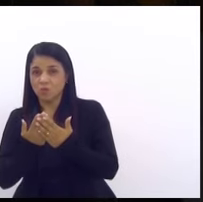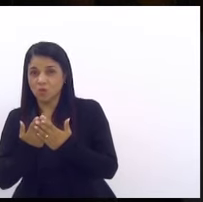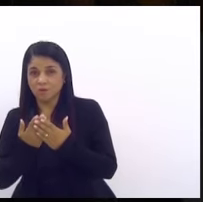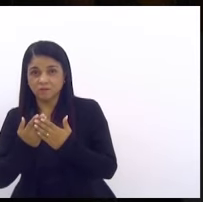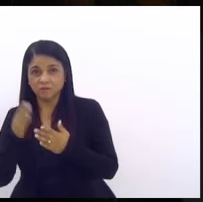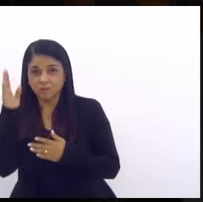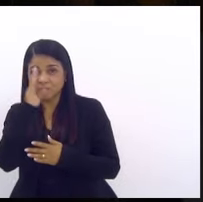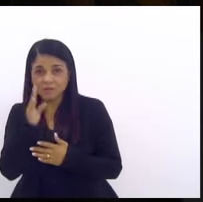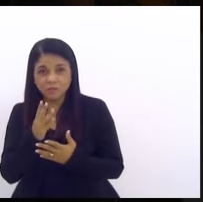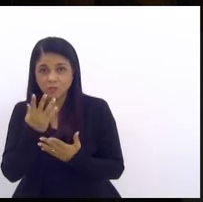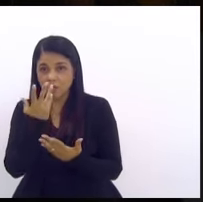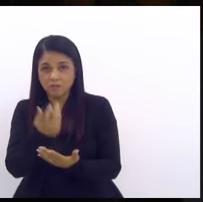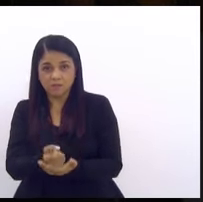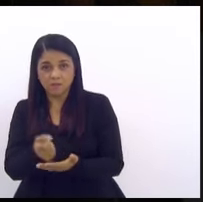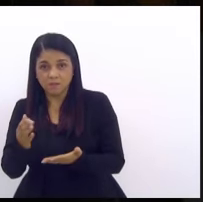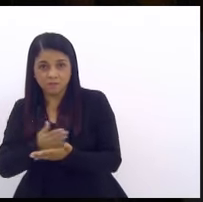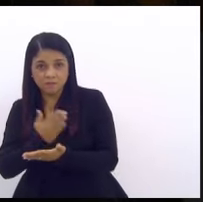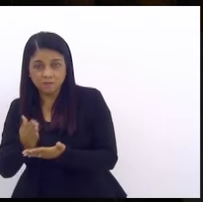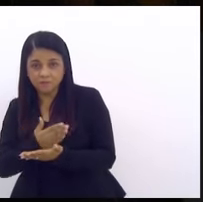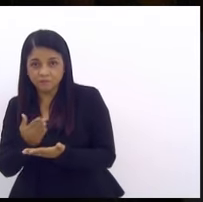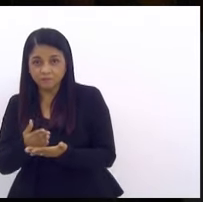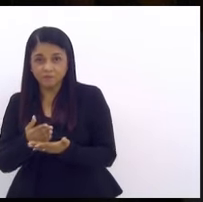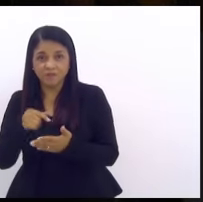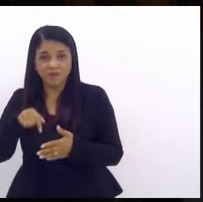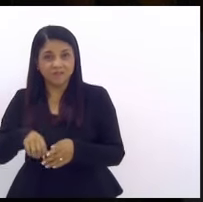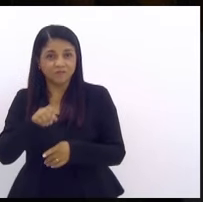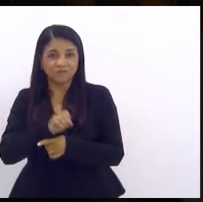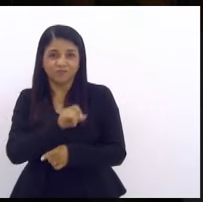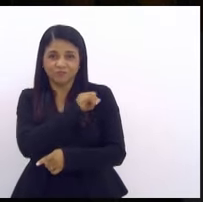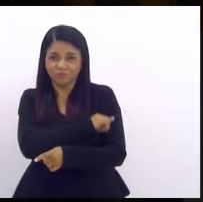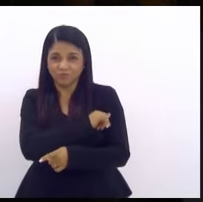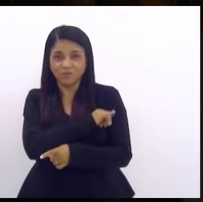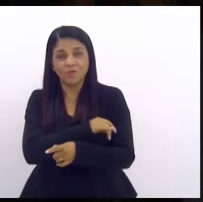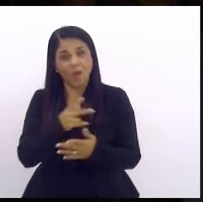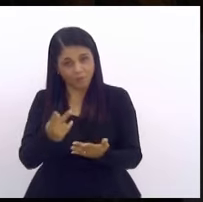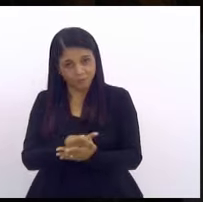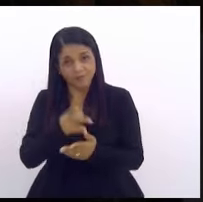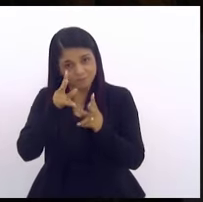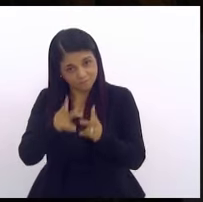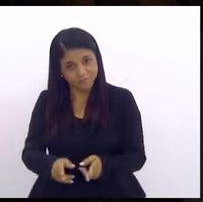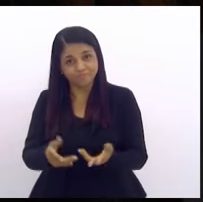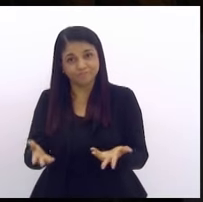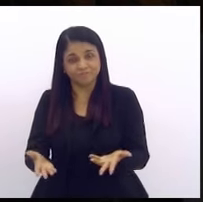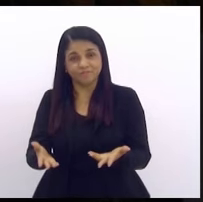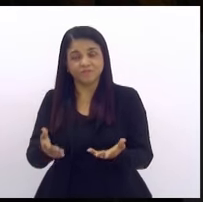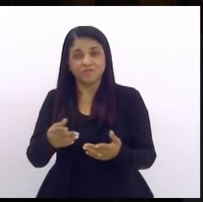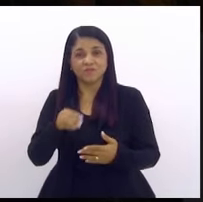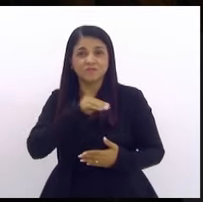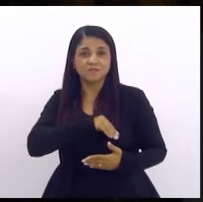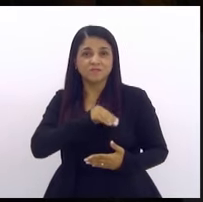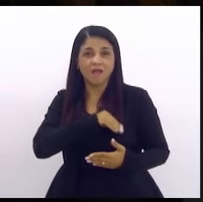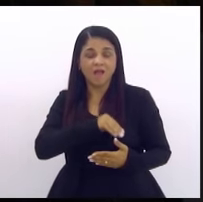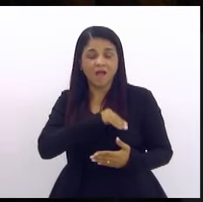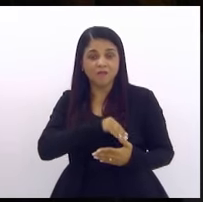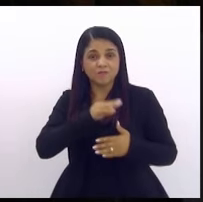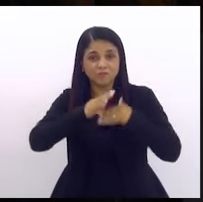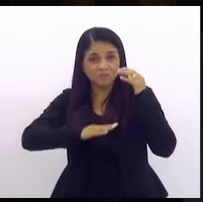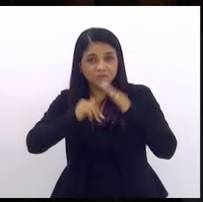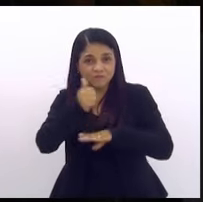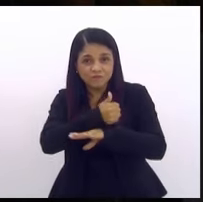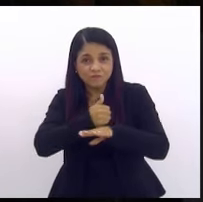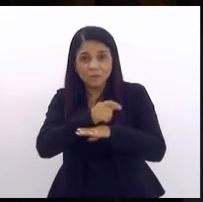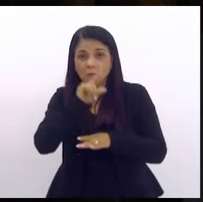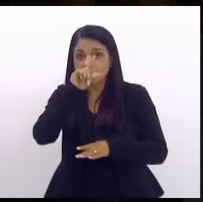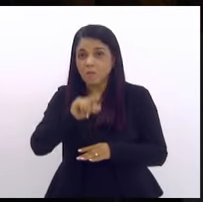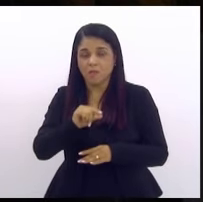enquanto isso tudo acontece na educação do Estado do Rio de Janeiro, nós temos profissionais cujo vencimento básico é menos de um salário mínimo. Depois